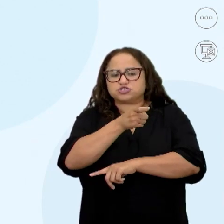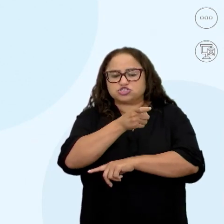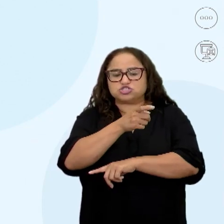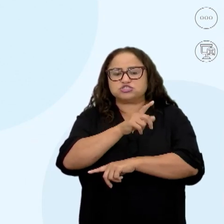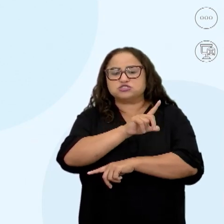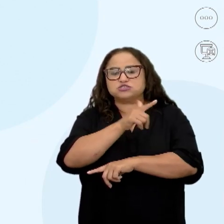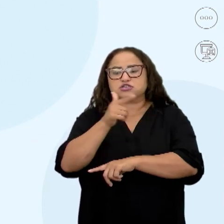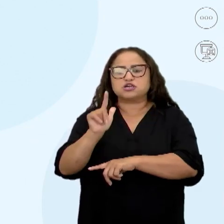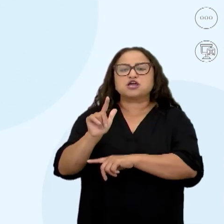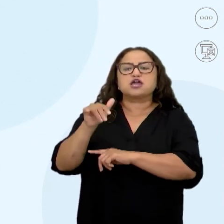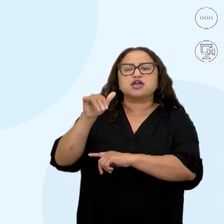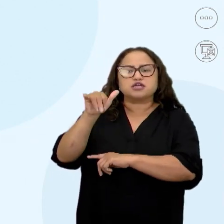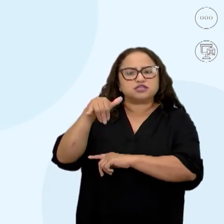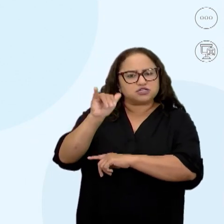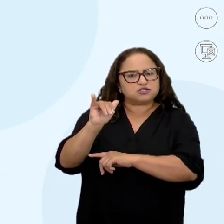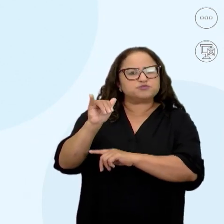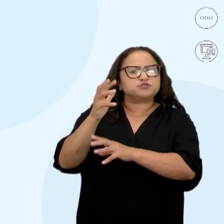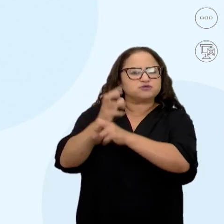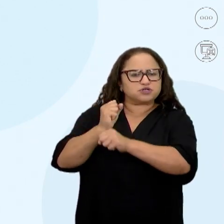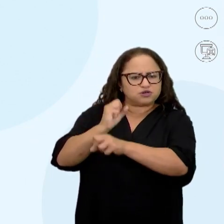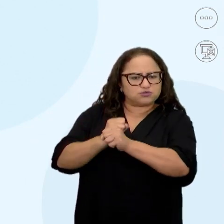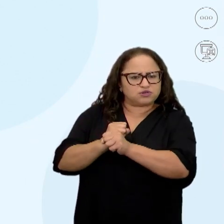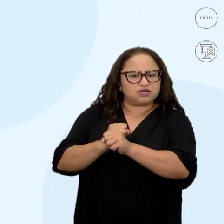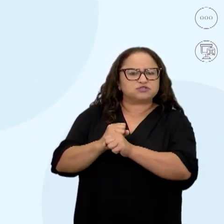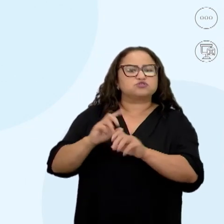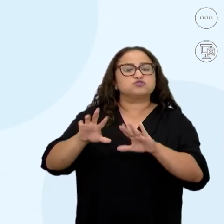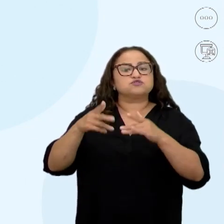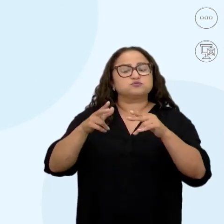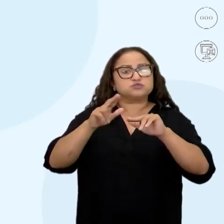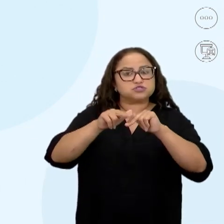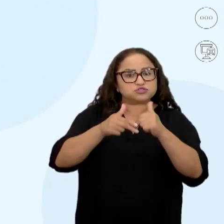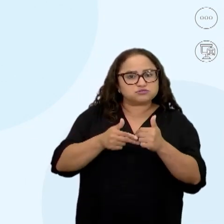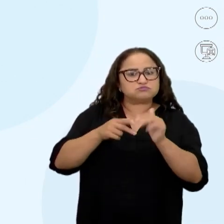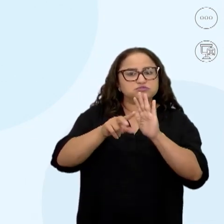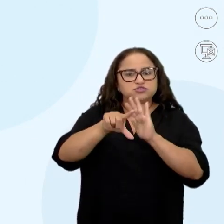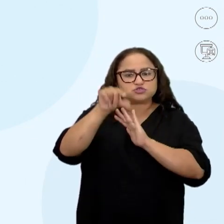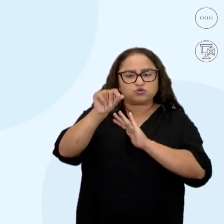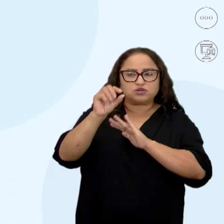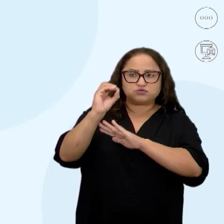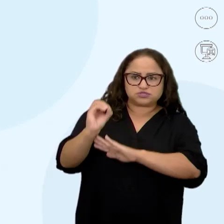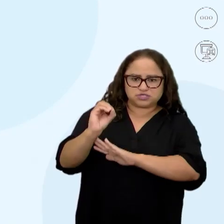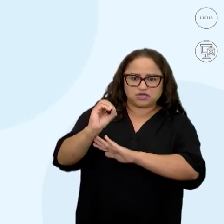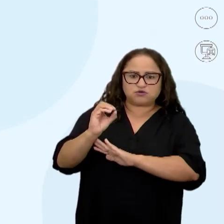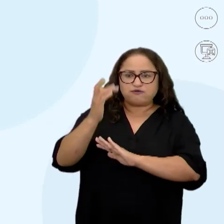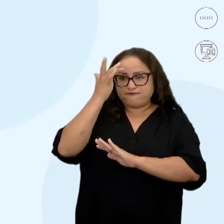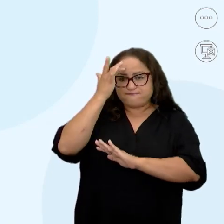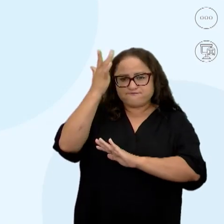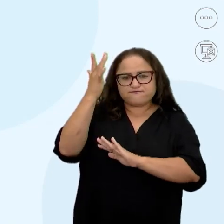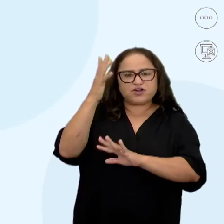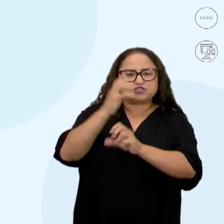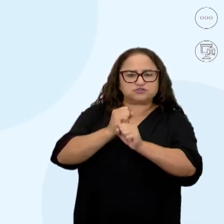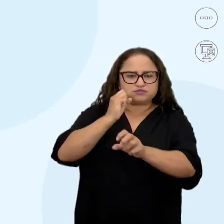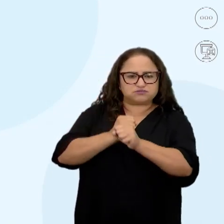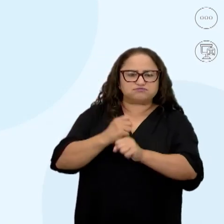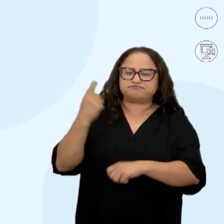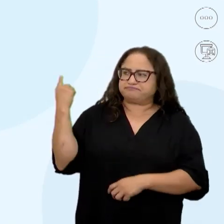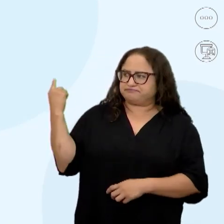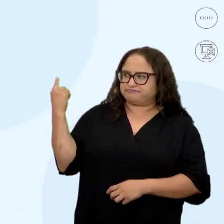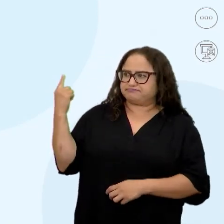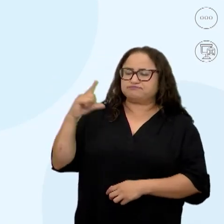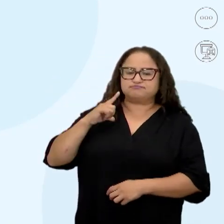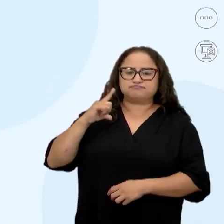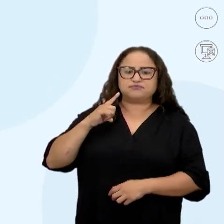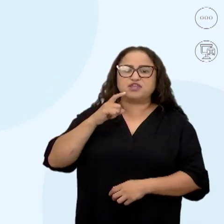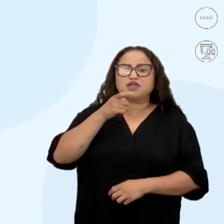valores a gente pode escolher mas a gente vai escolher um facinho o zero que é mais fácil de fazer conta então tá aqui ó Considere a função f